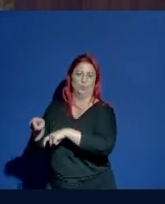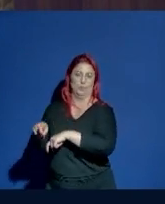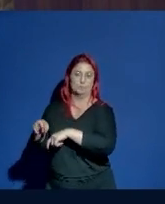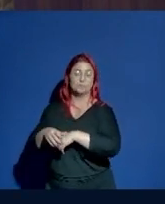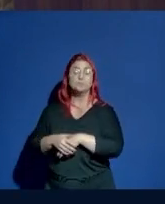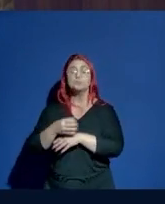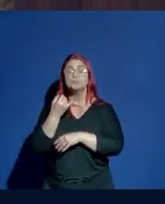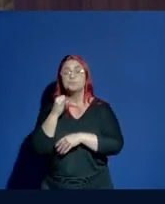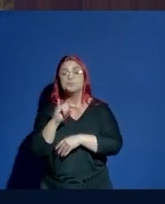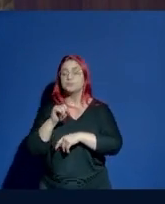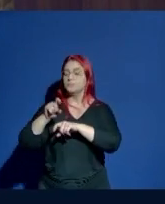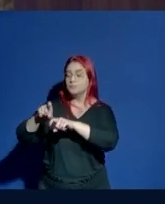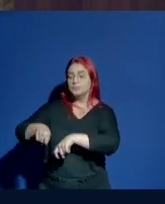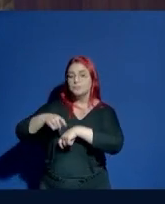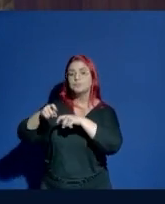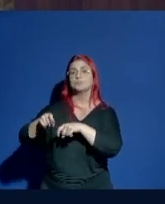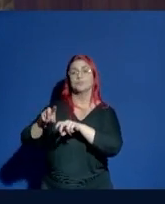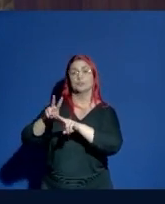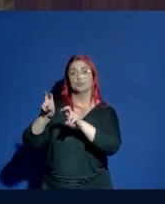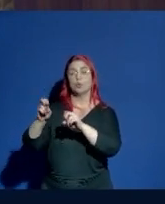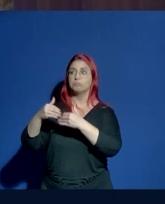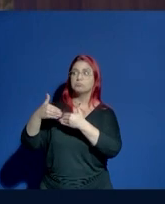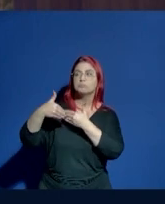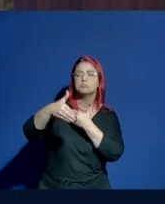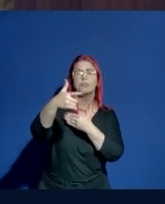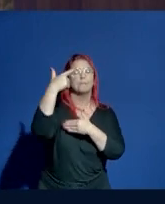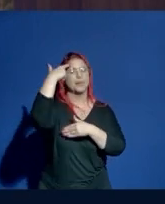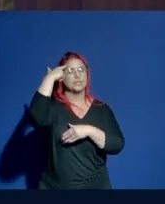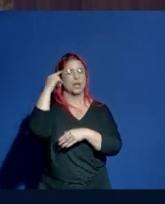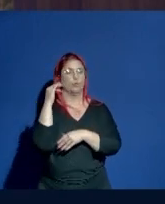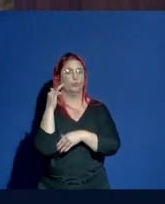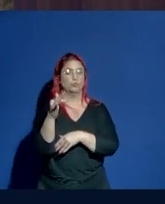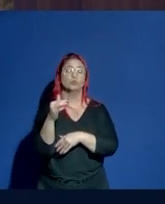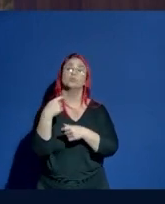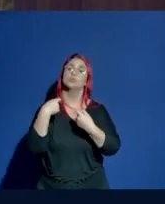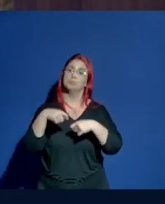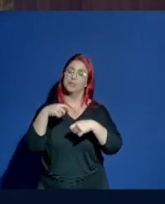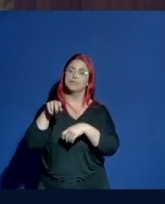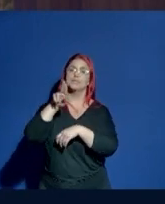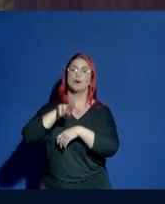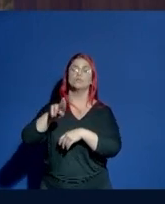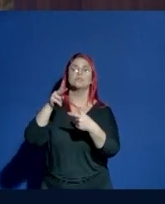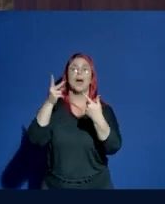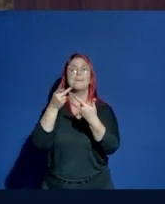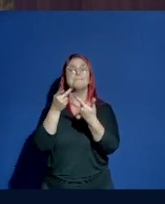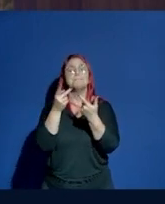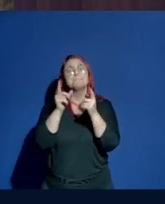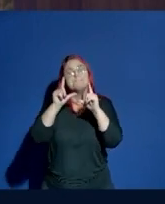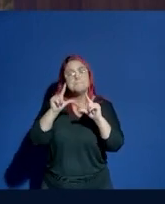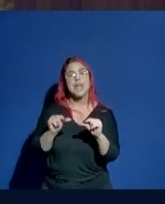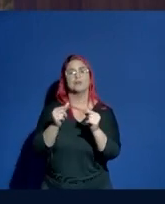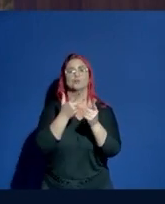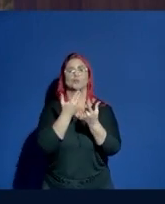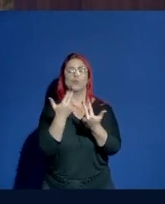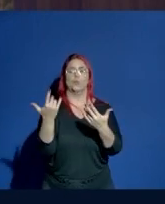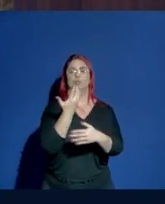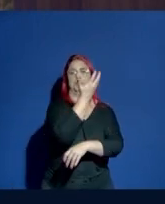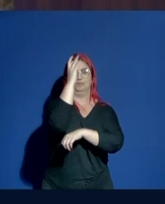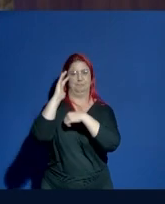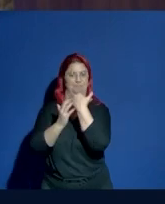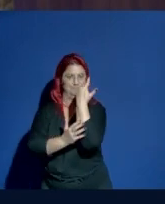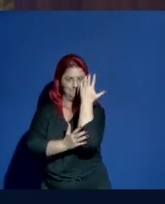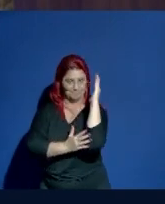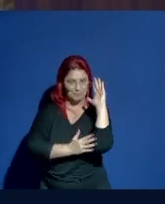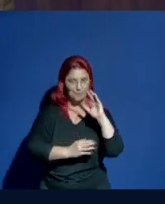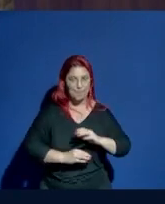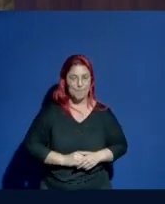gente olha a produção agrícola e projeta isso nos próximos anos, a gente tem que olhar essa tendência de crescimento em termos de